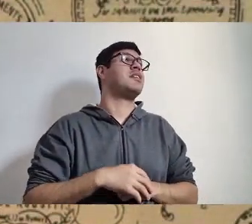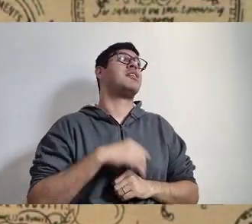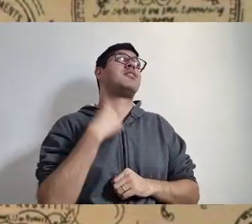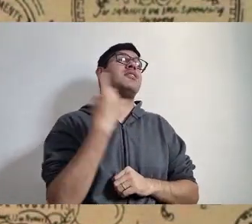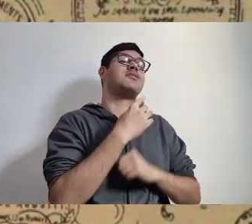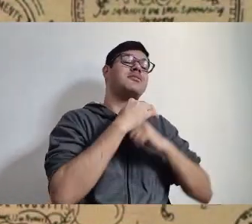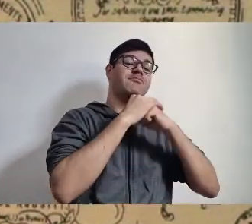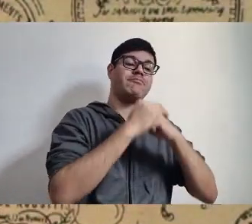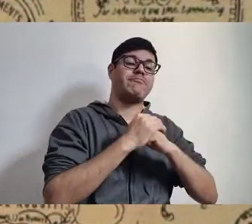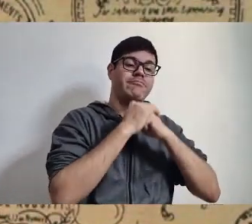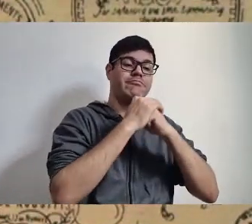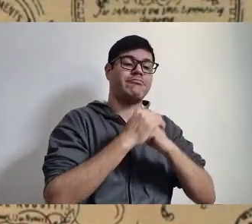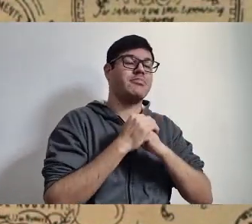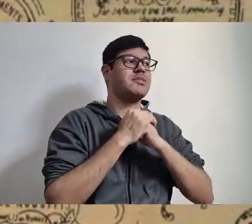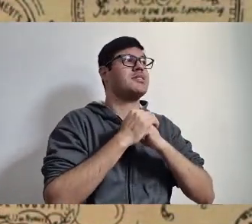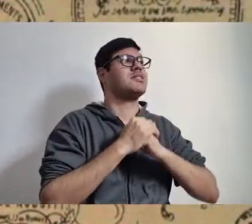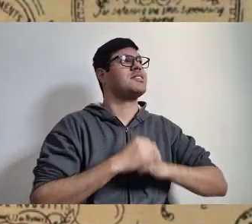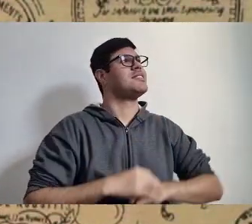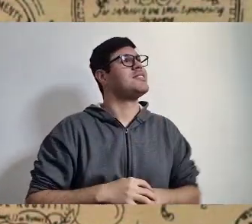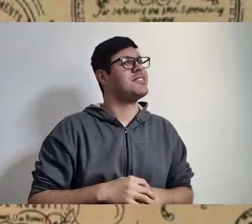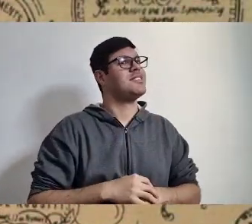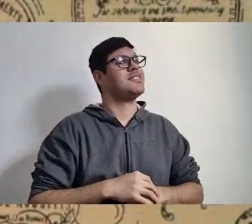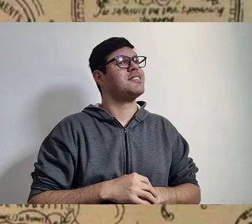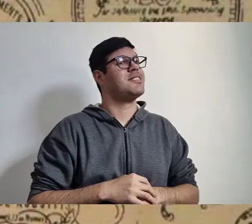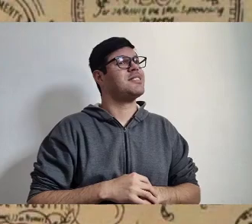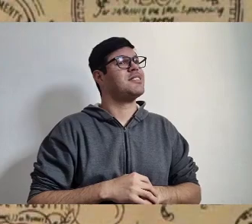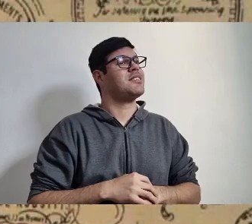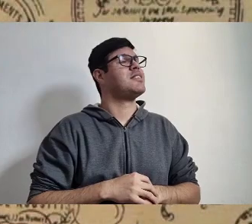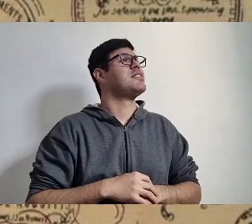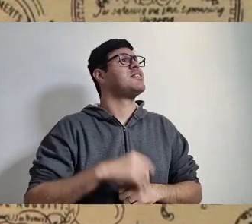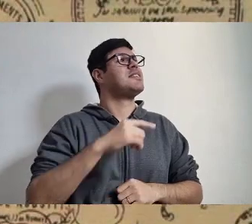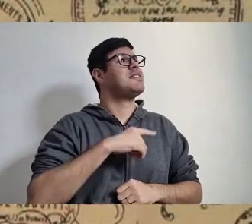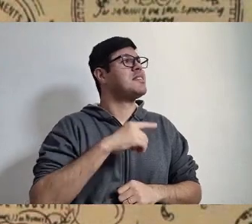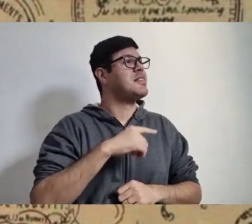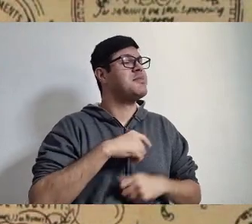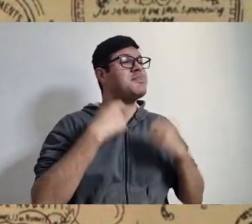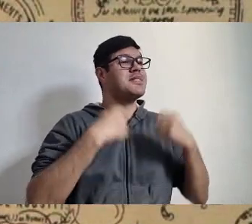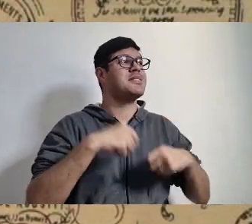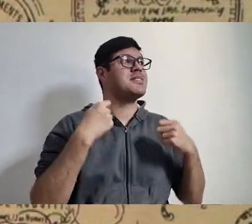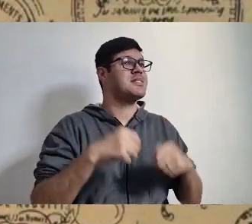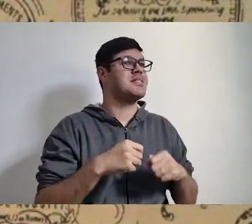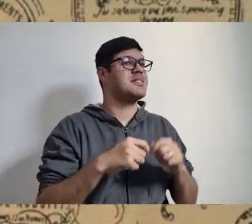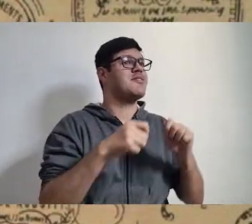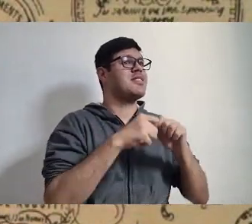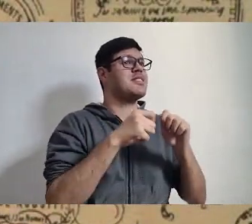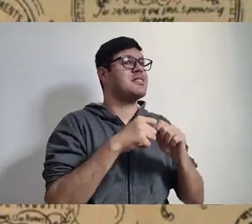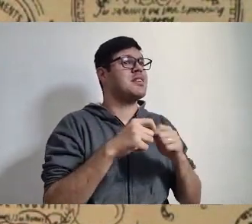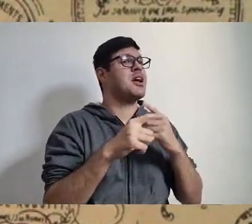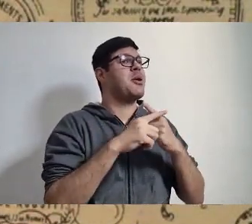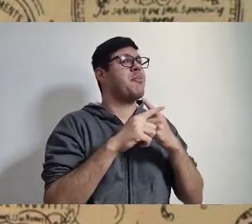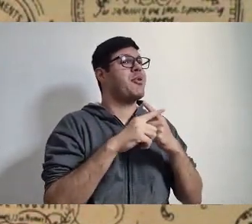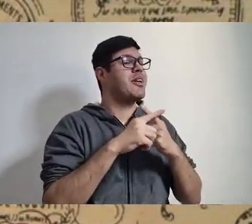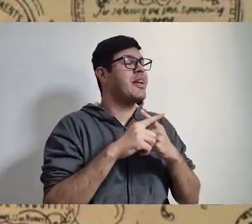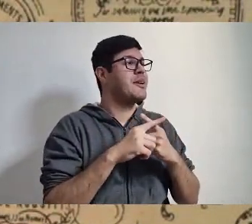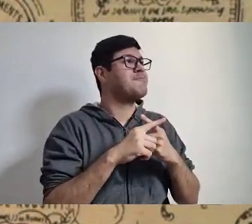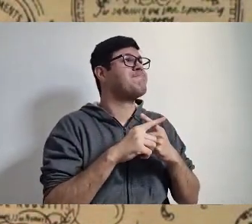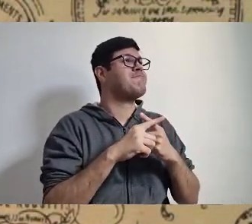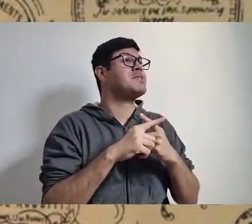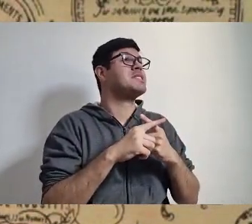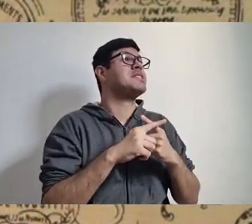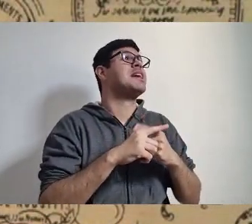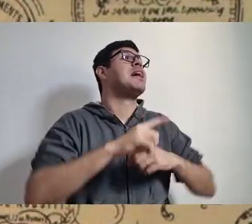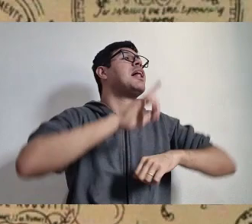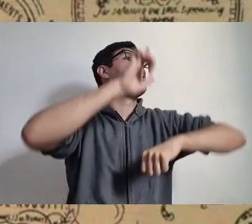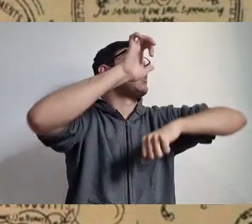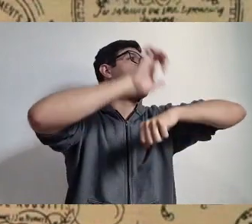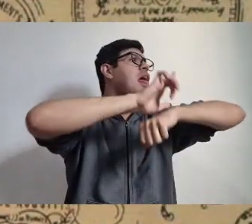rezar. E a hora que ele me disse isso, eu falei, meu pai do céu, a gente tem que fazer alguma coisa. E está sendo feito, Gil. Está sendo feito. Legalmente